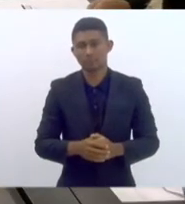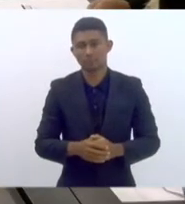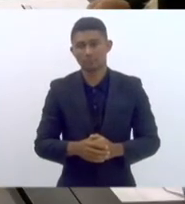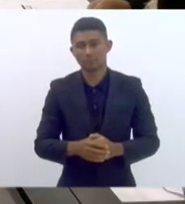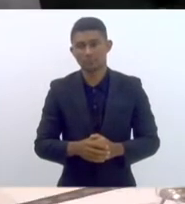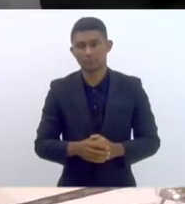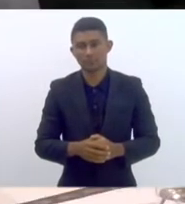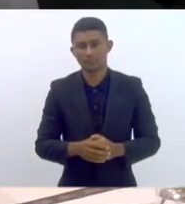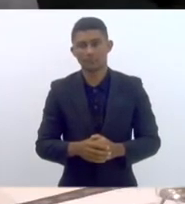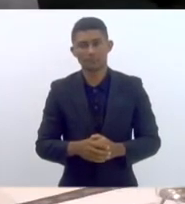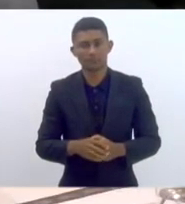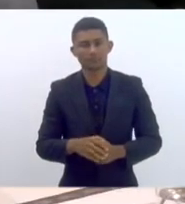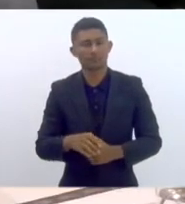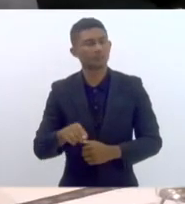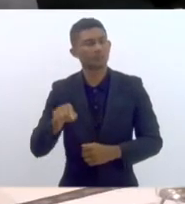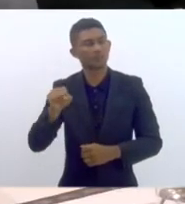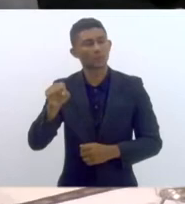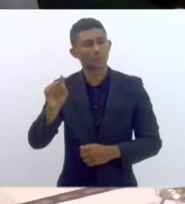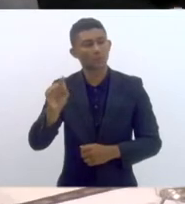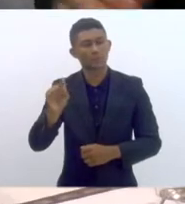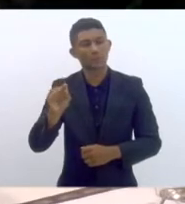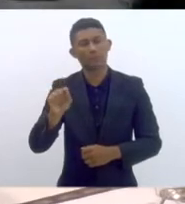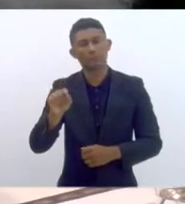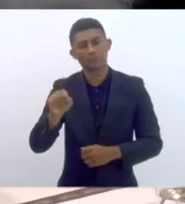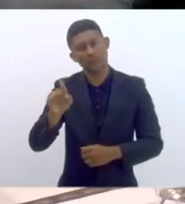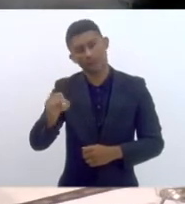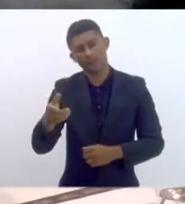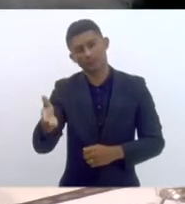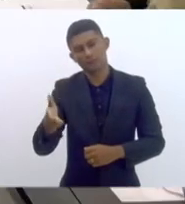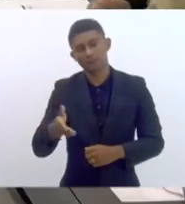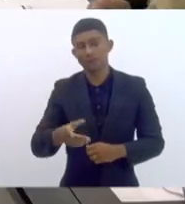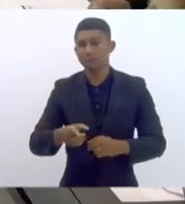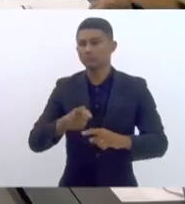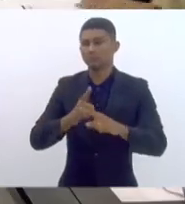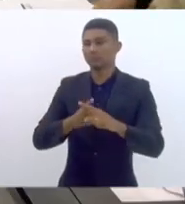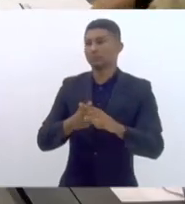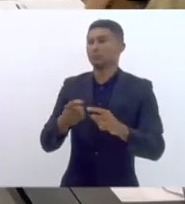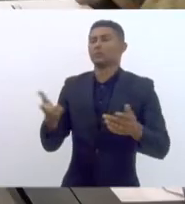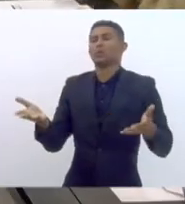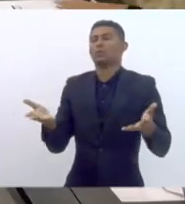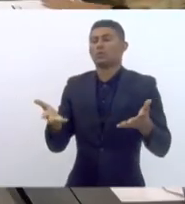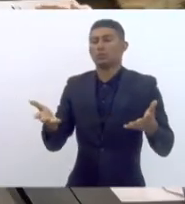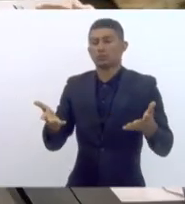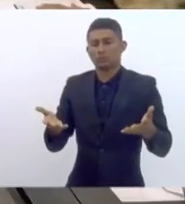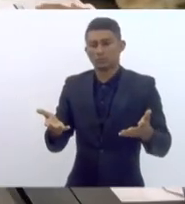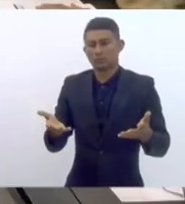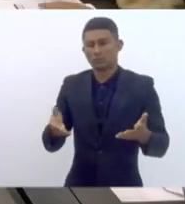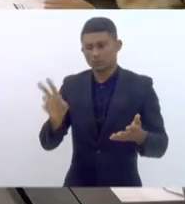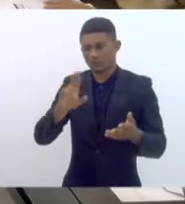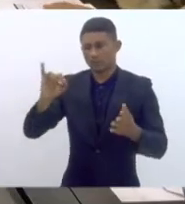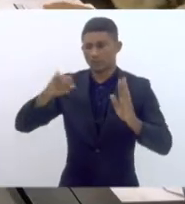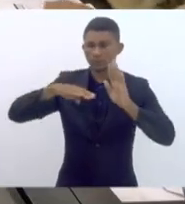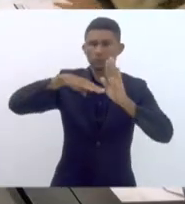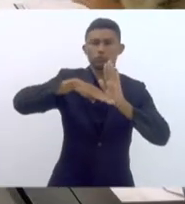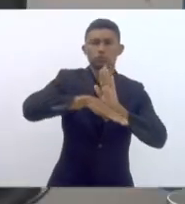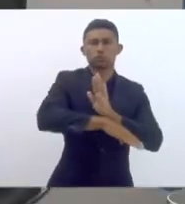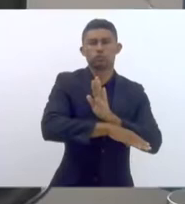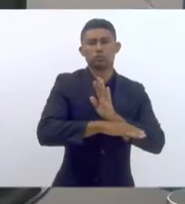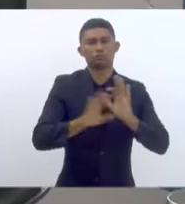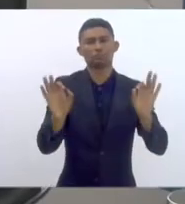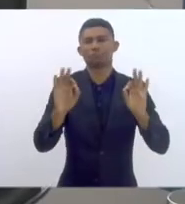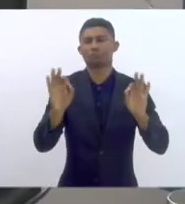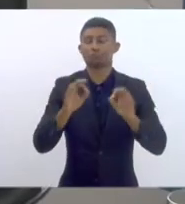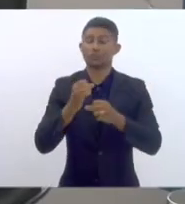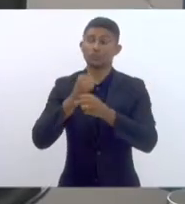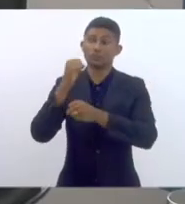Nesse caso, sim. É porque a perspectiva hoje não é de baixar nada, né? No próximo